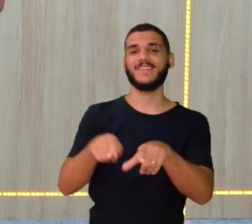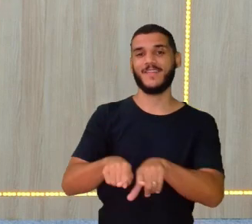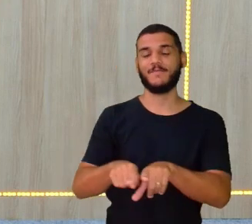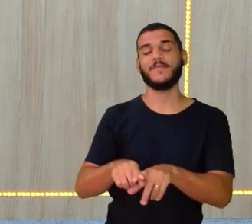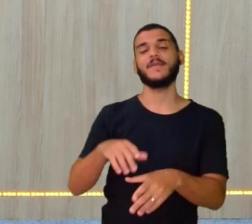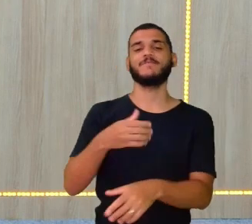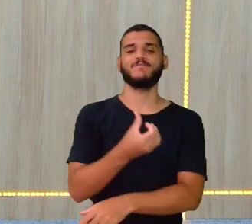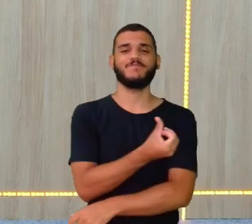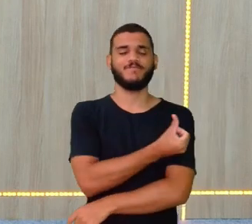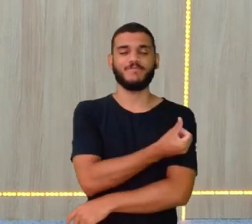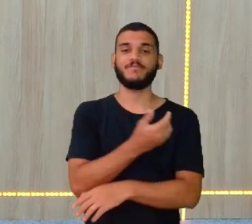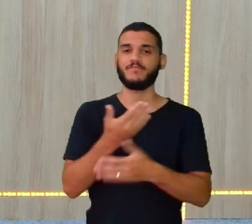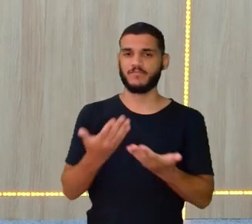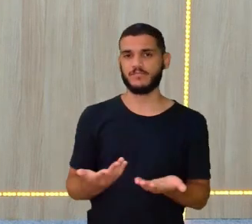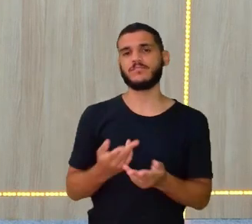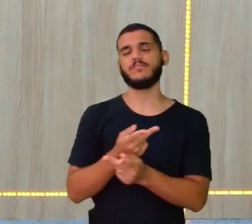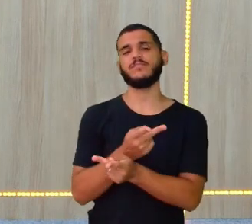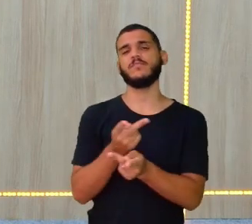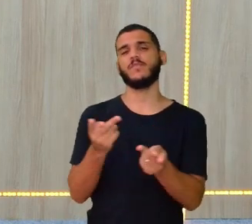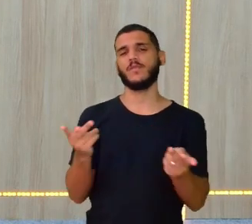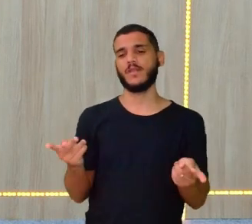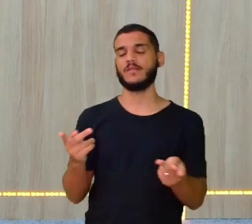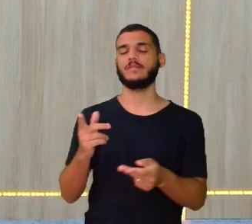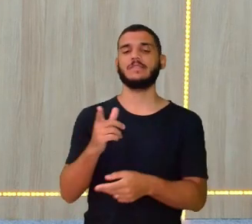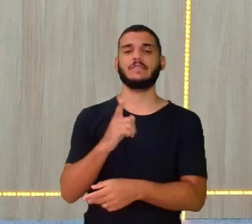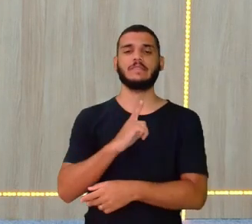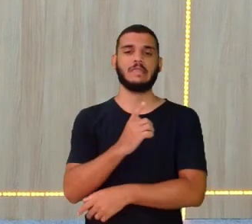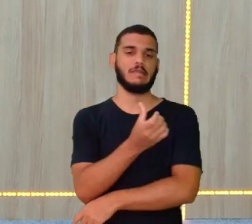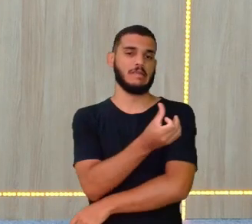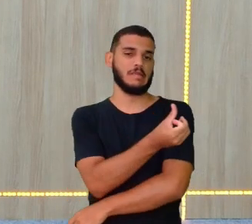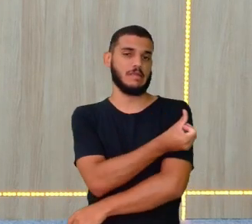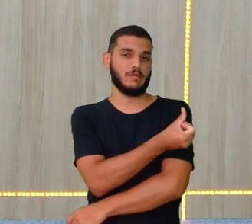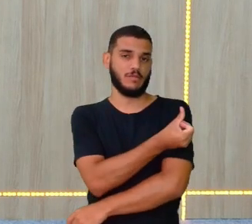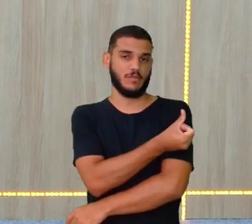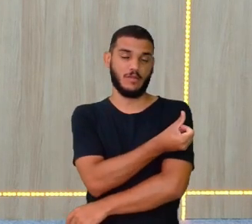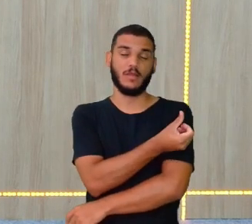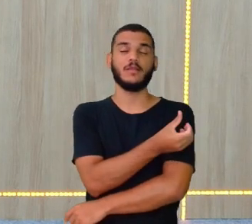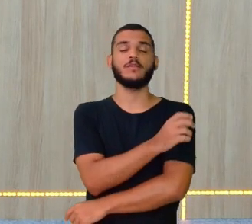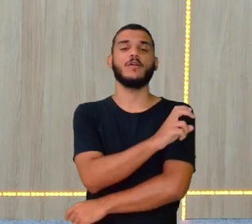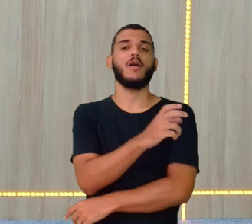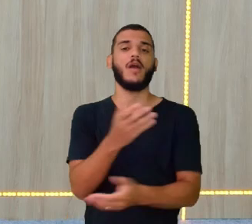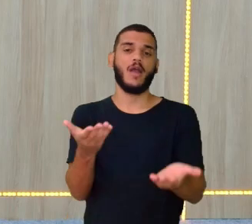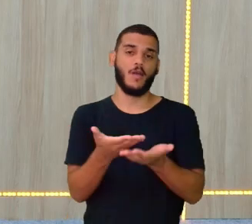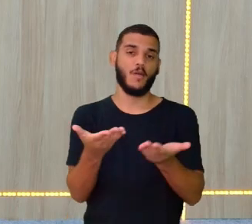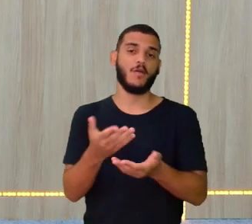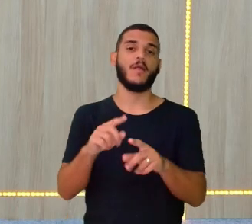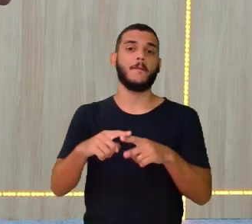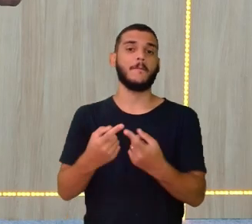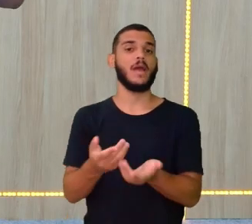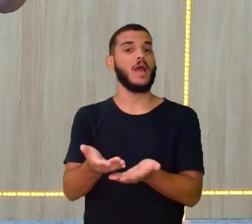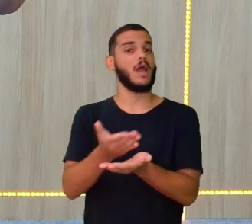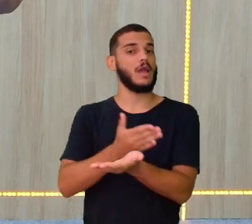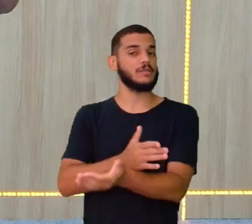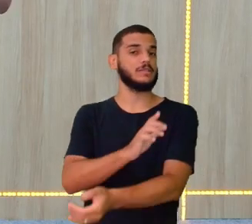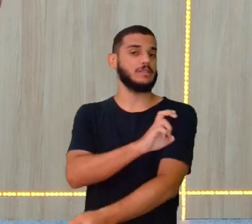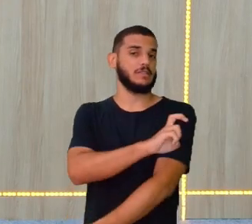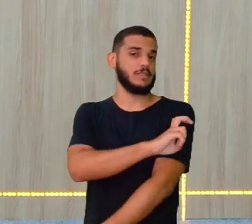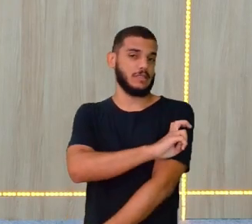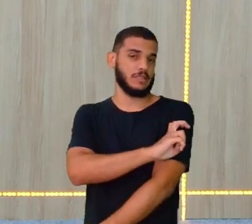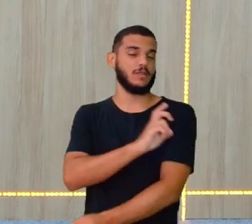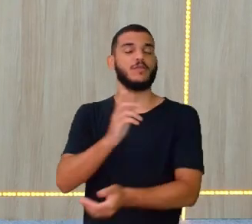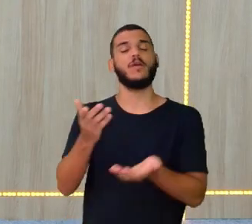sexto ano, vocês vieram aí do quinto ano, é como foi feito assim uma arrumação, não é?